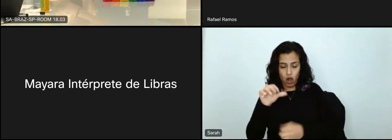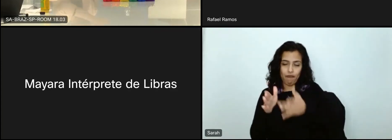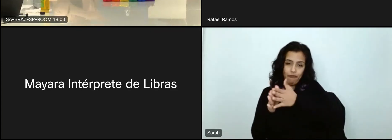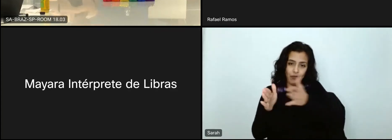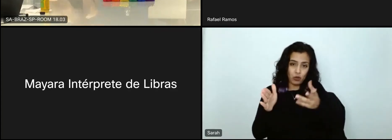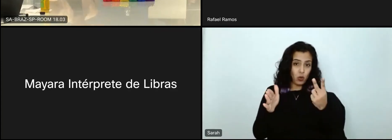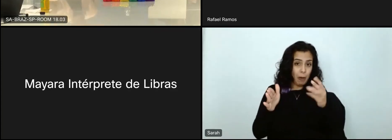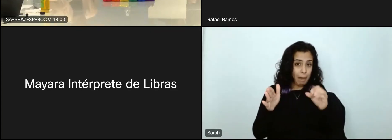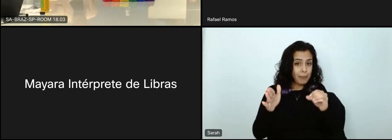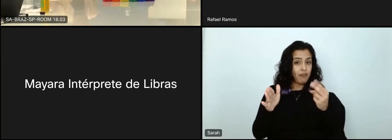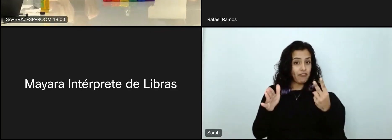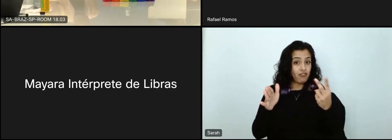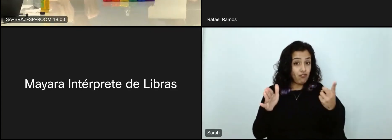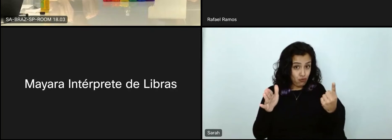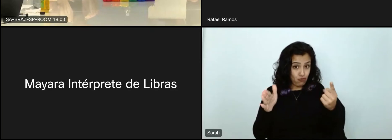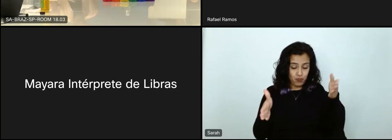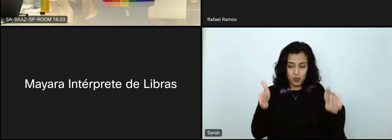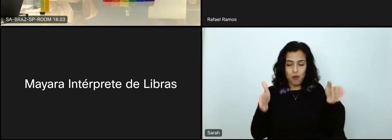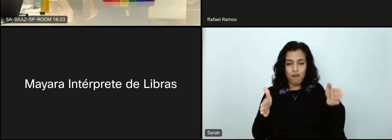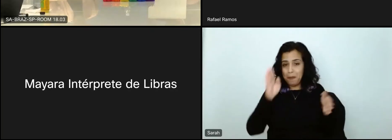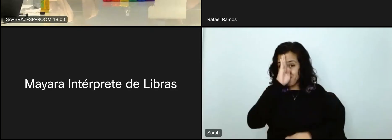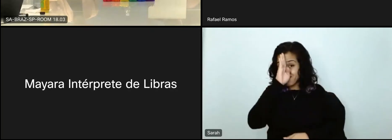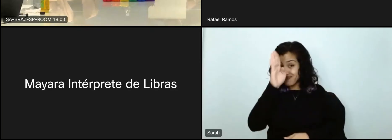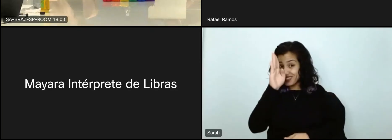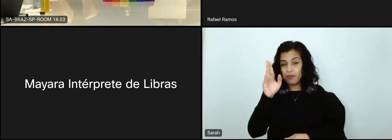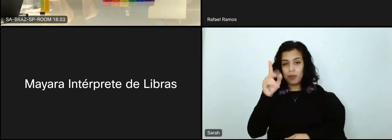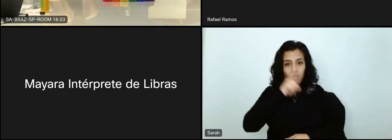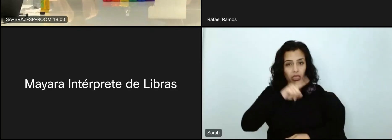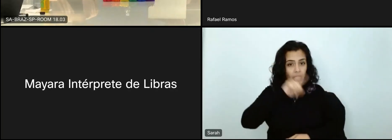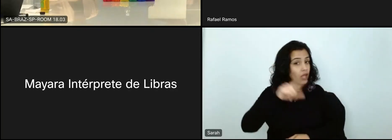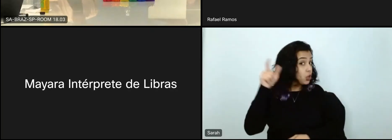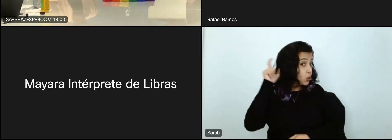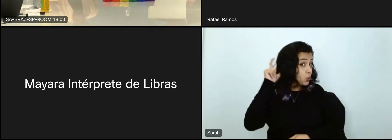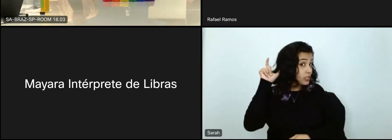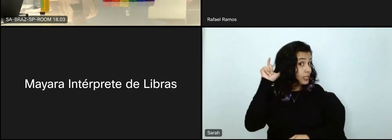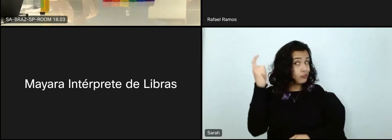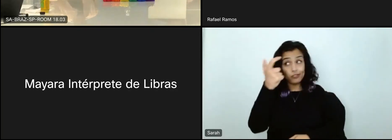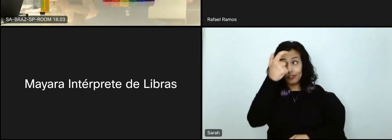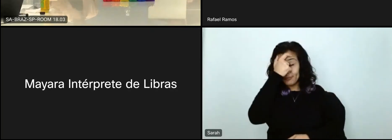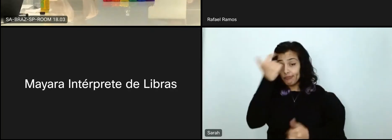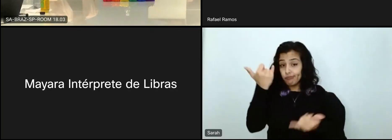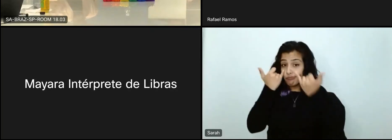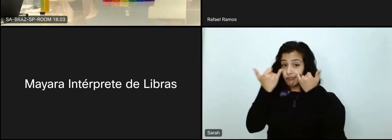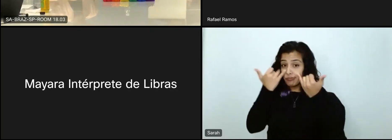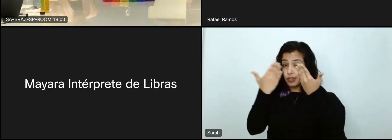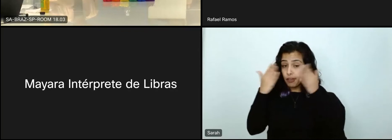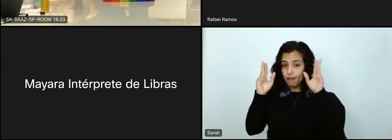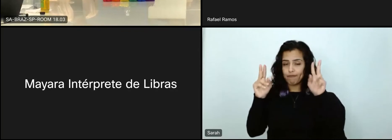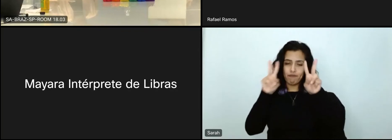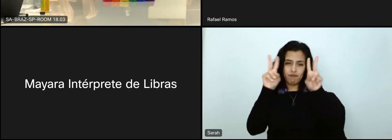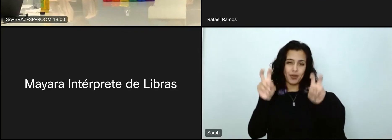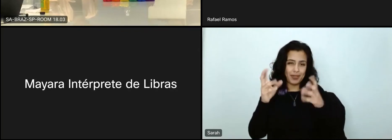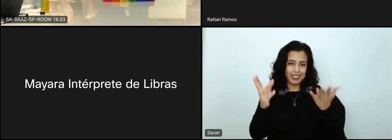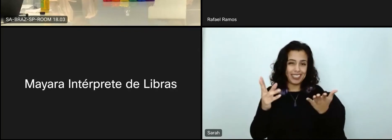dos vieses inconscientes e a informação, né? Trabalhar muito esse ambiente seguro e de consciência. A gente ganhou aí nos últimos 2 anos o